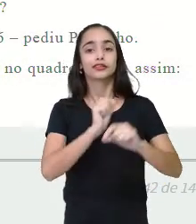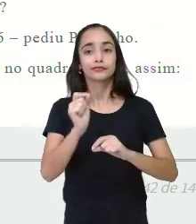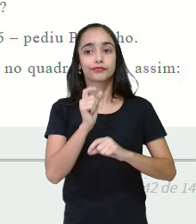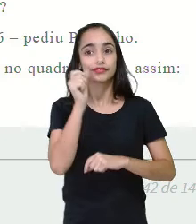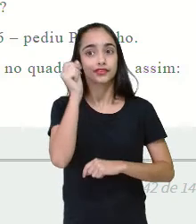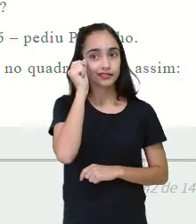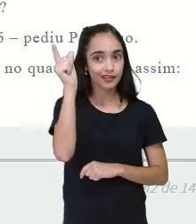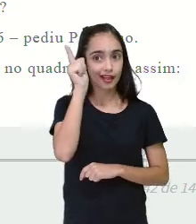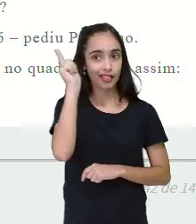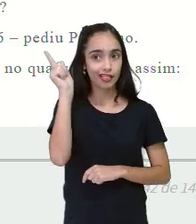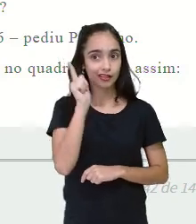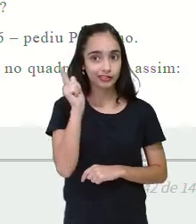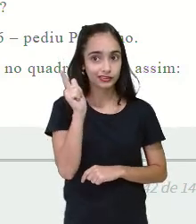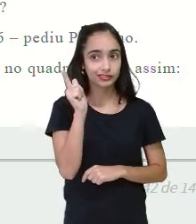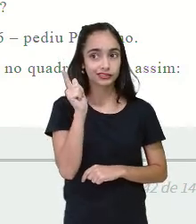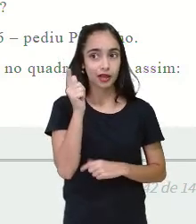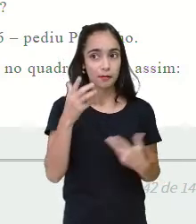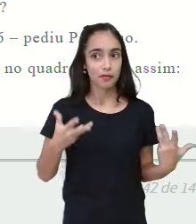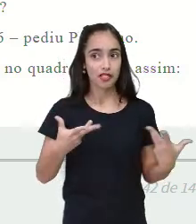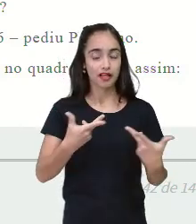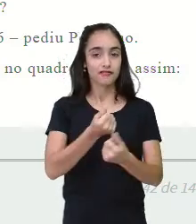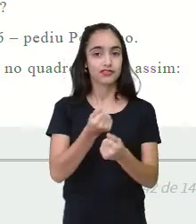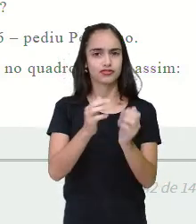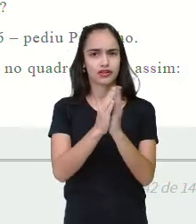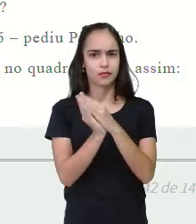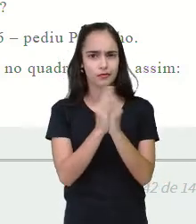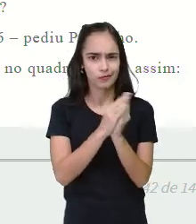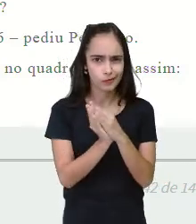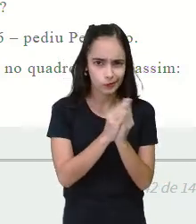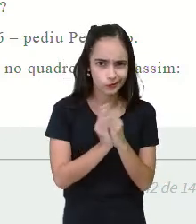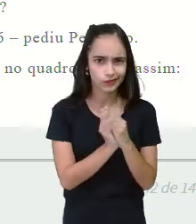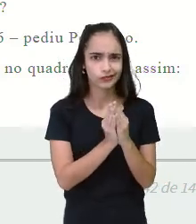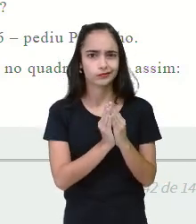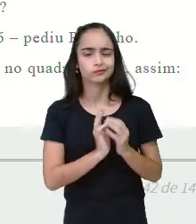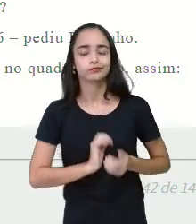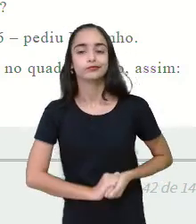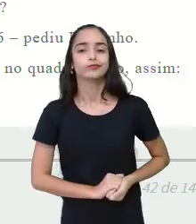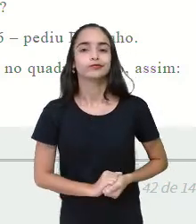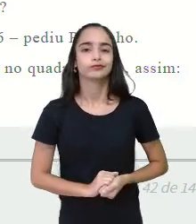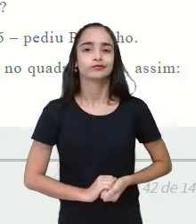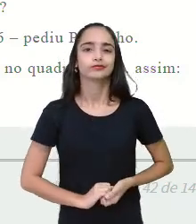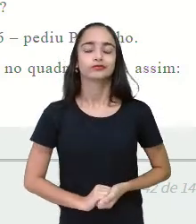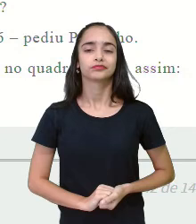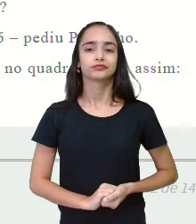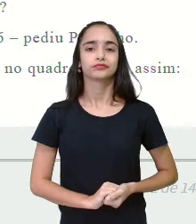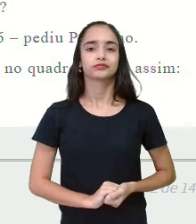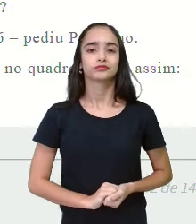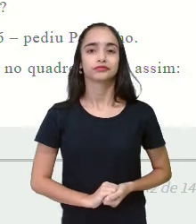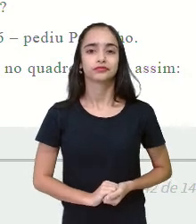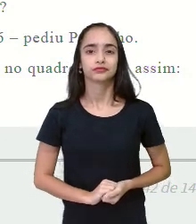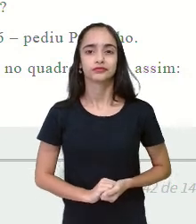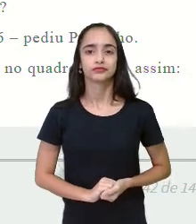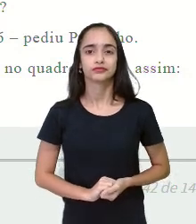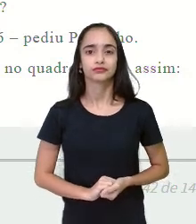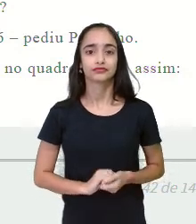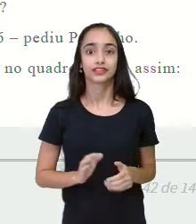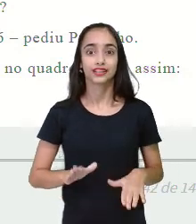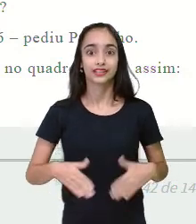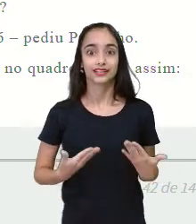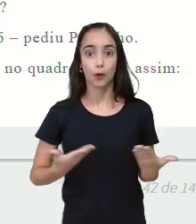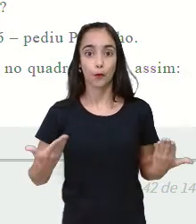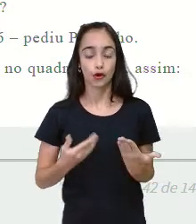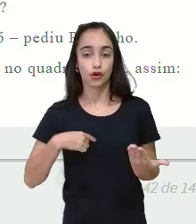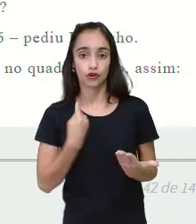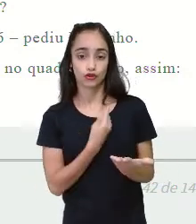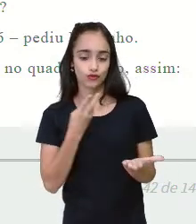ideias geniais da Emília. Meu produto é show. Show. Então, a gente vai